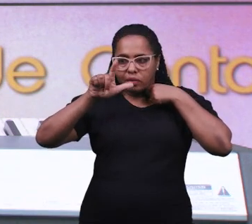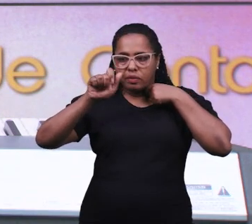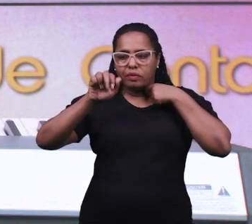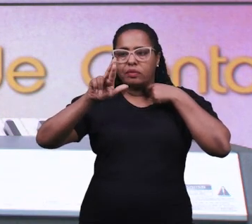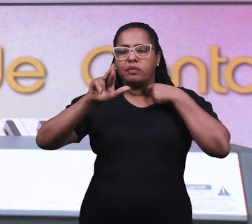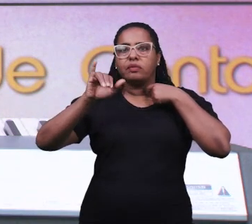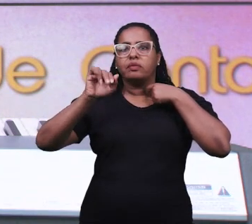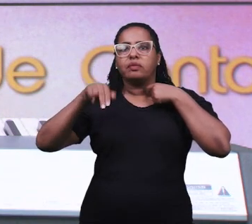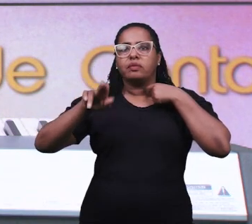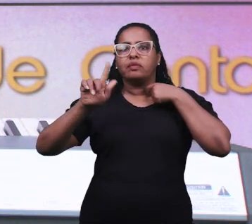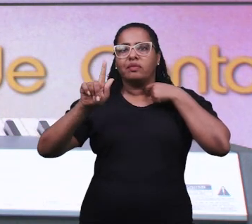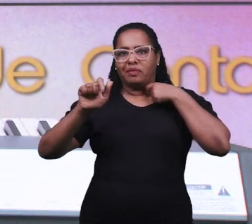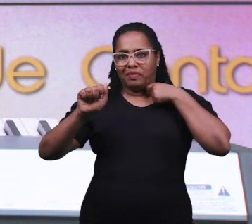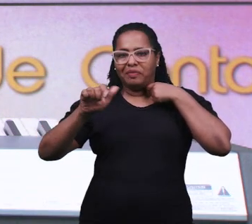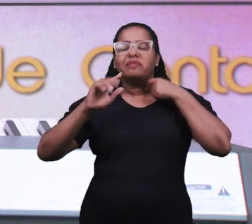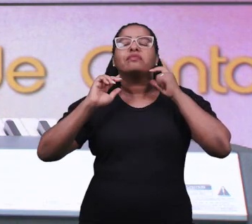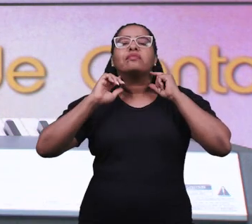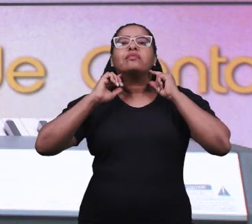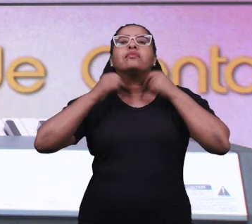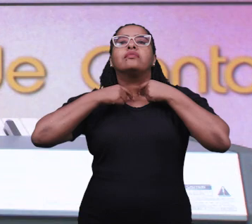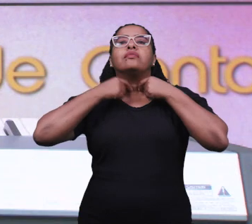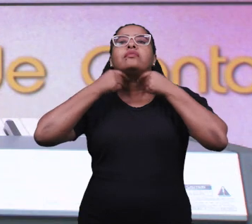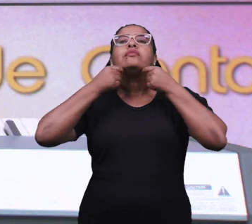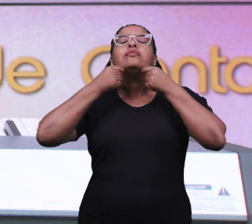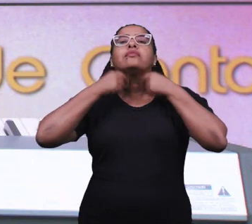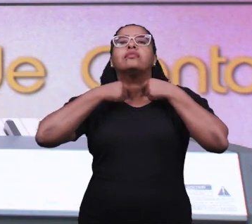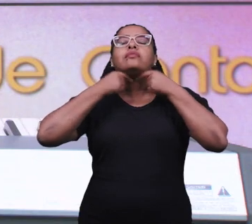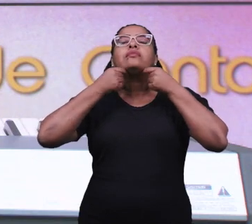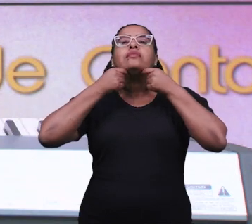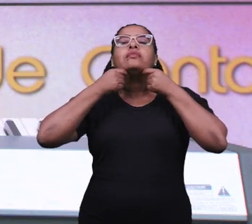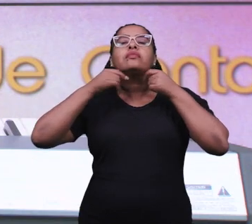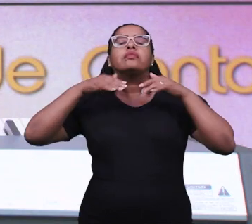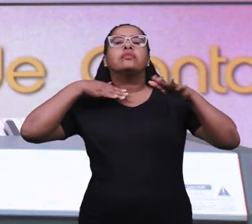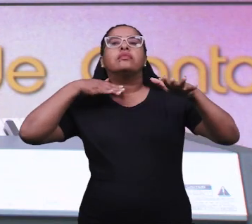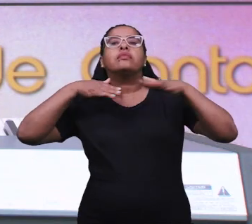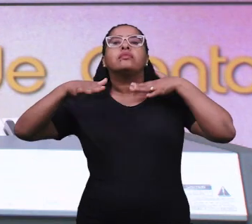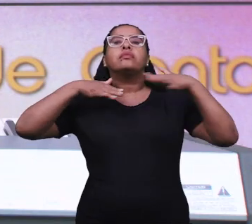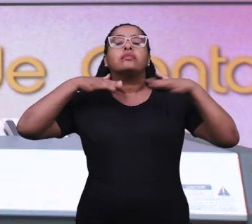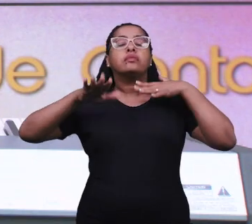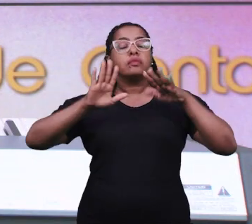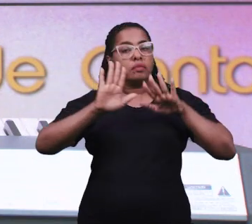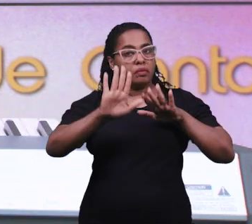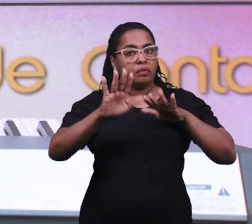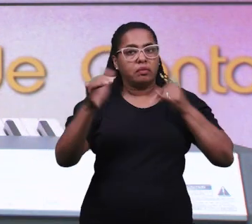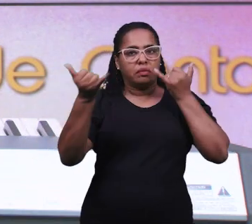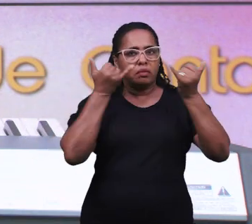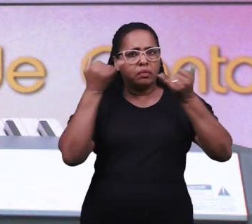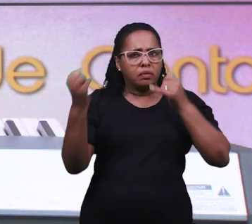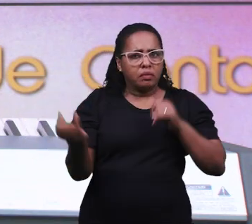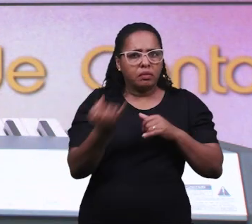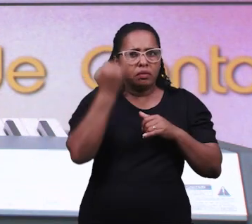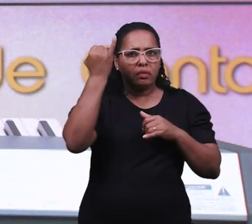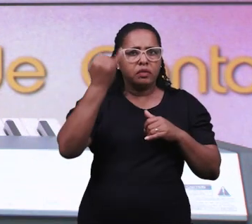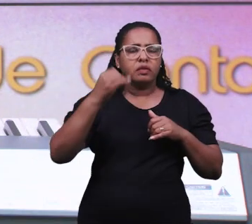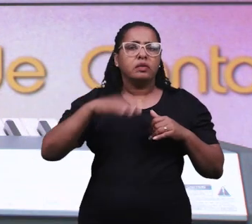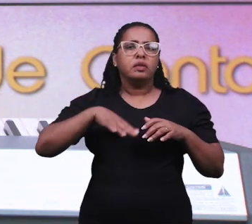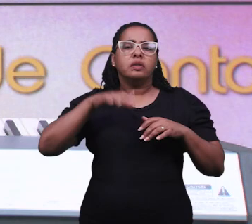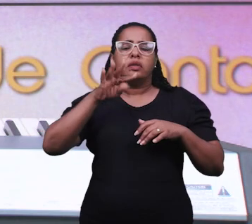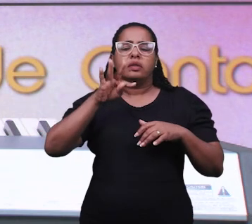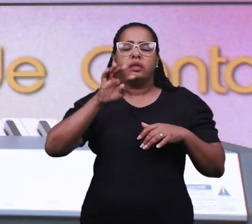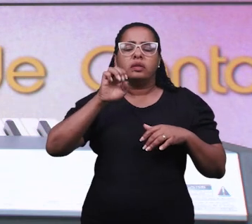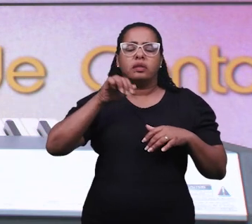ela movimenta a estrutura de laringe. Vamos a uma informação importante. Se eu tenho tensão na minha